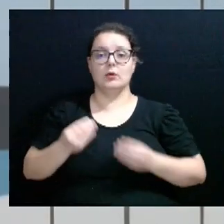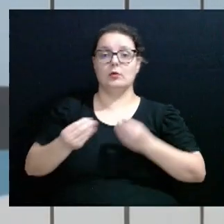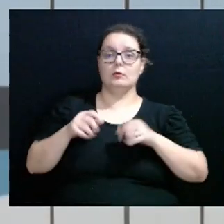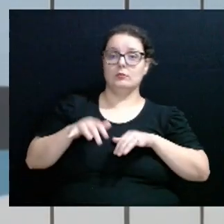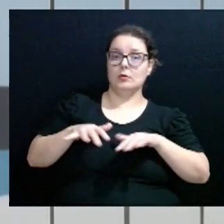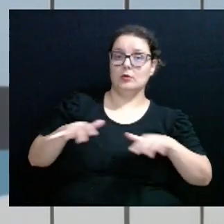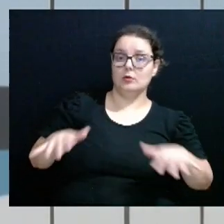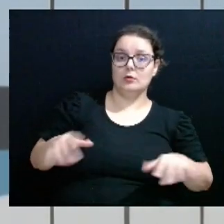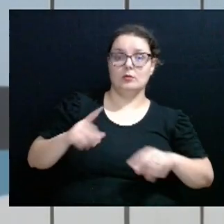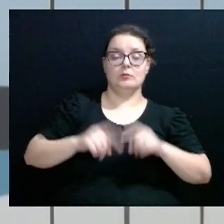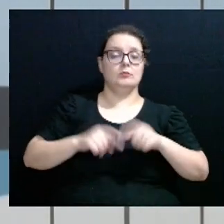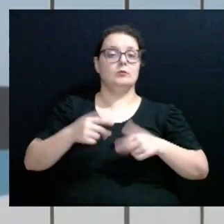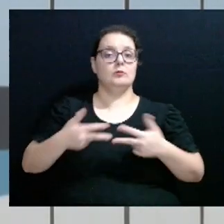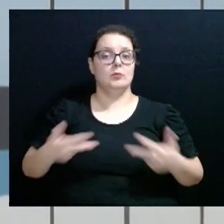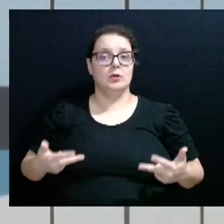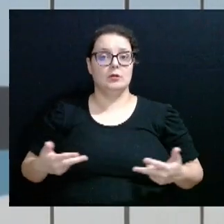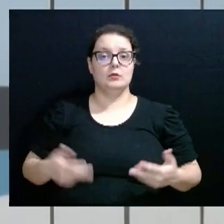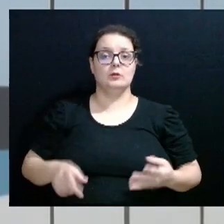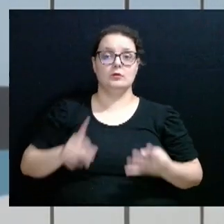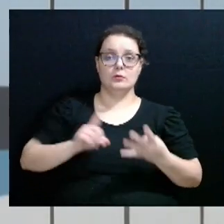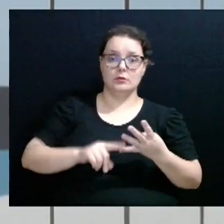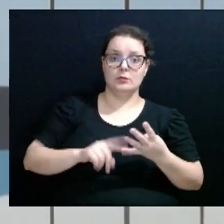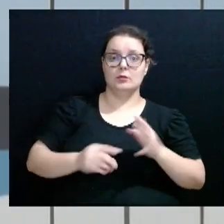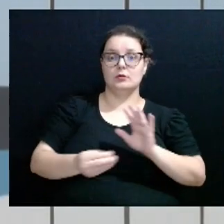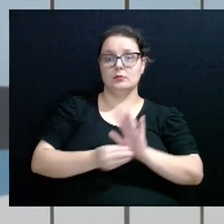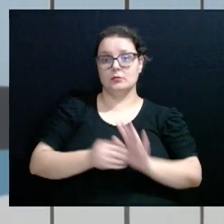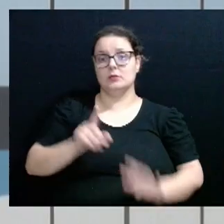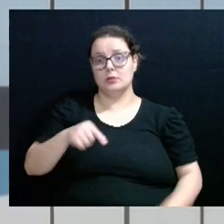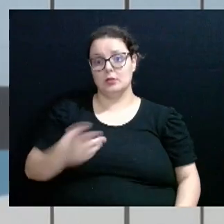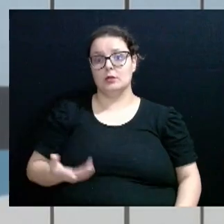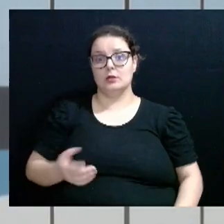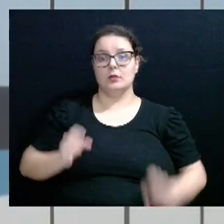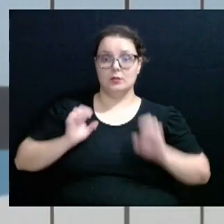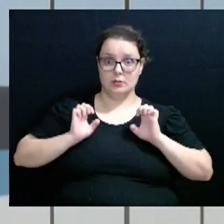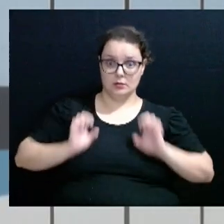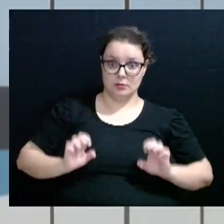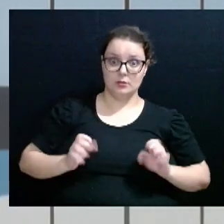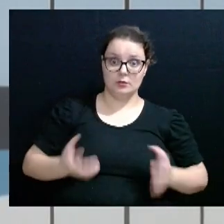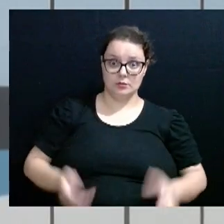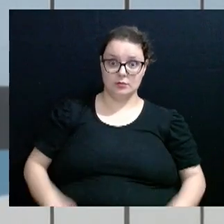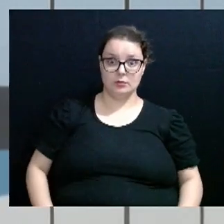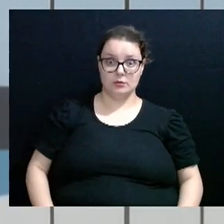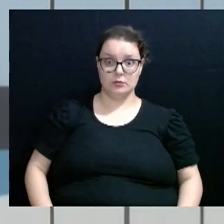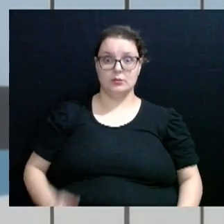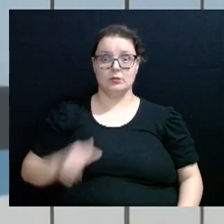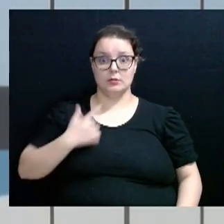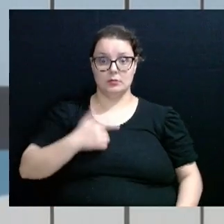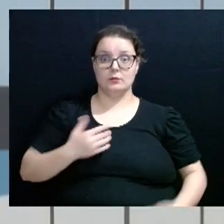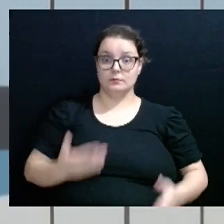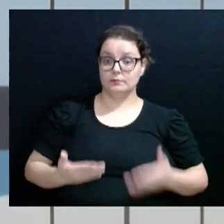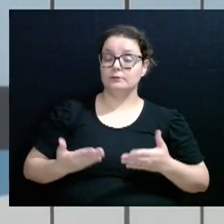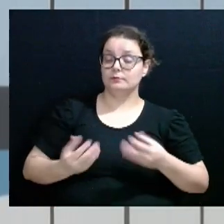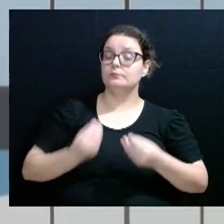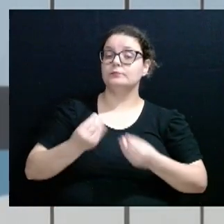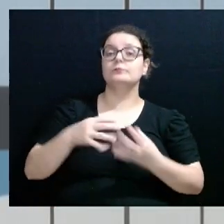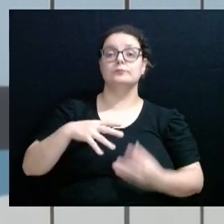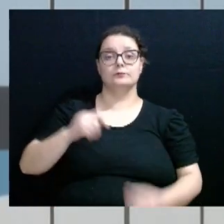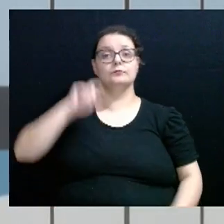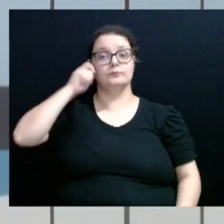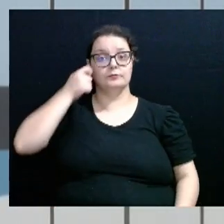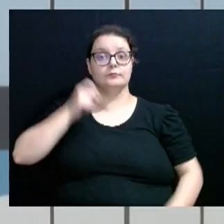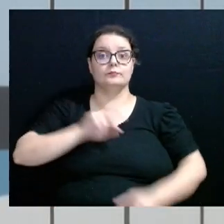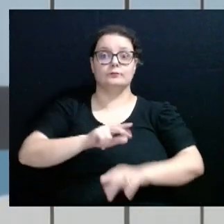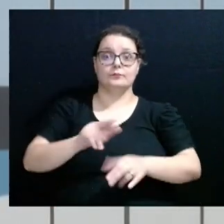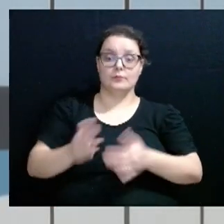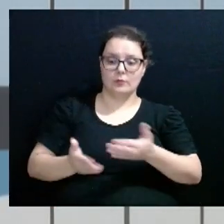material. E a última parte é a parte de ética, né? Que aí a gente traz como a Alma Preta lida com diversos assuntos que